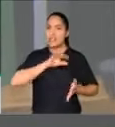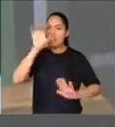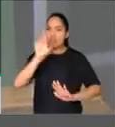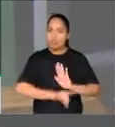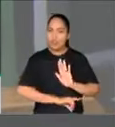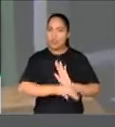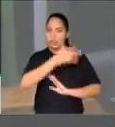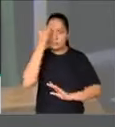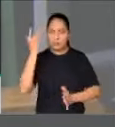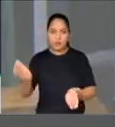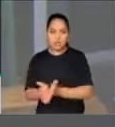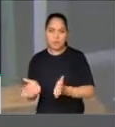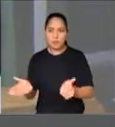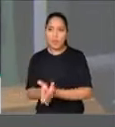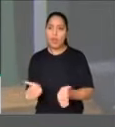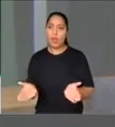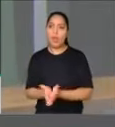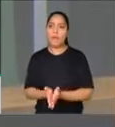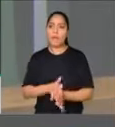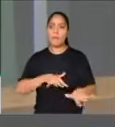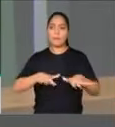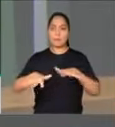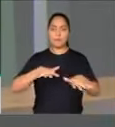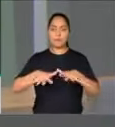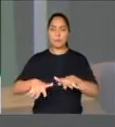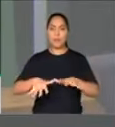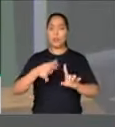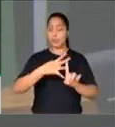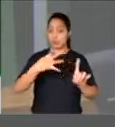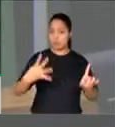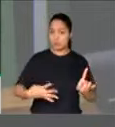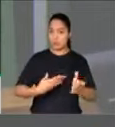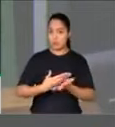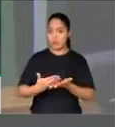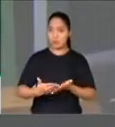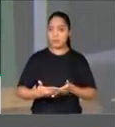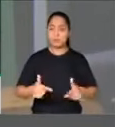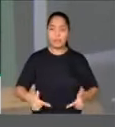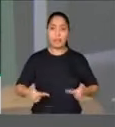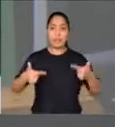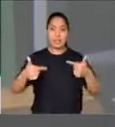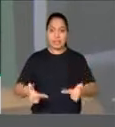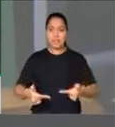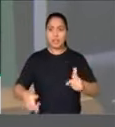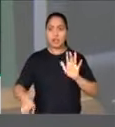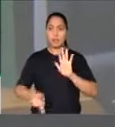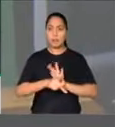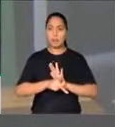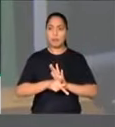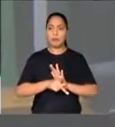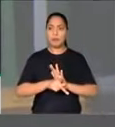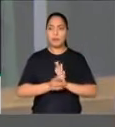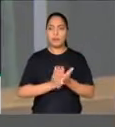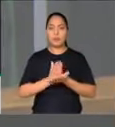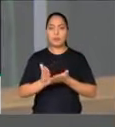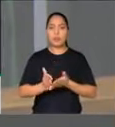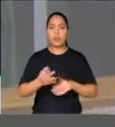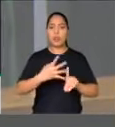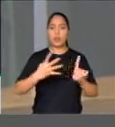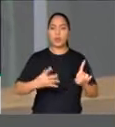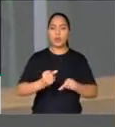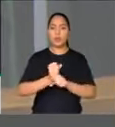as minorias, dentre elas o movimento LGBT. A primeira ação dele foi a primeira Conferência Nacional LGBT